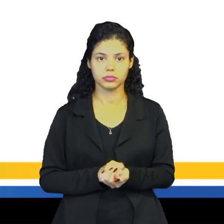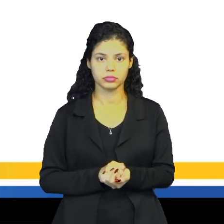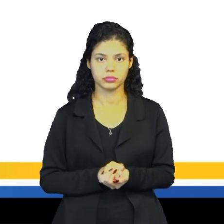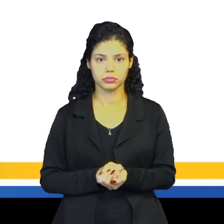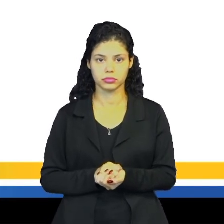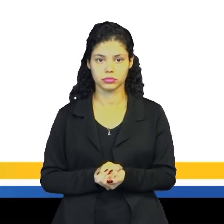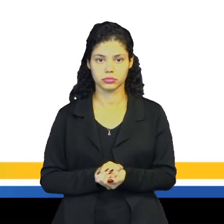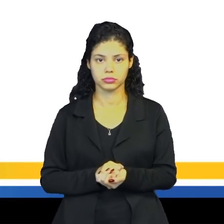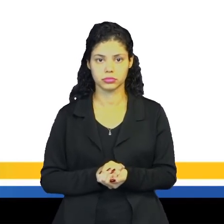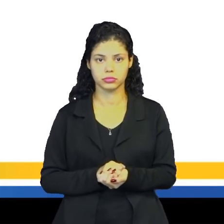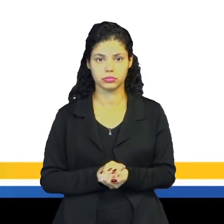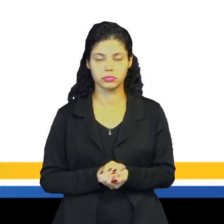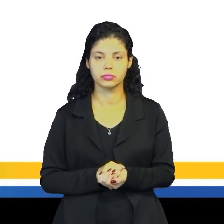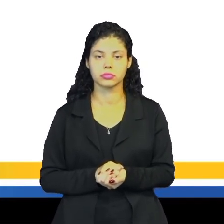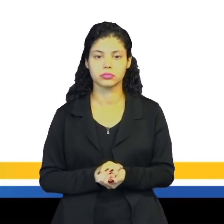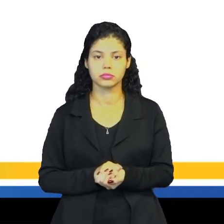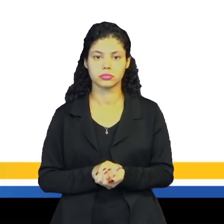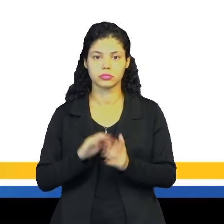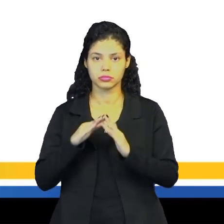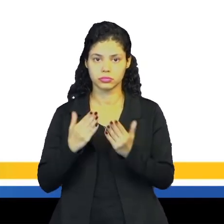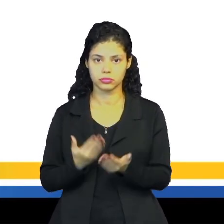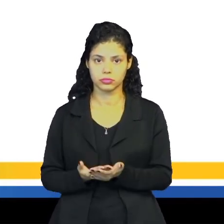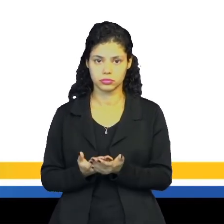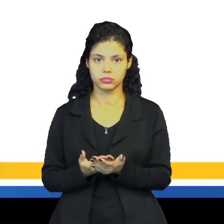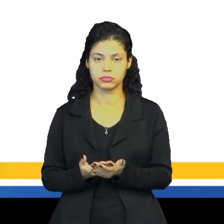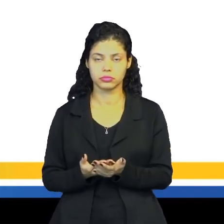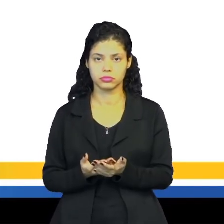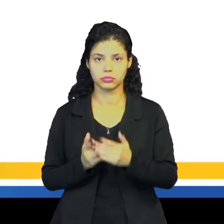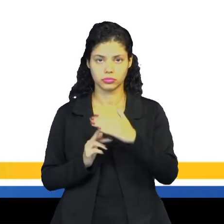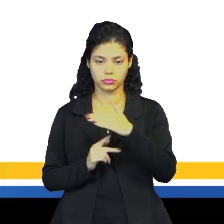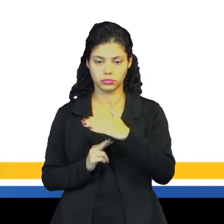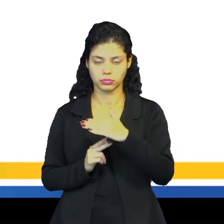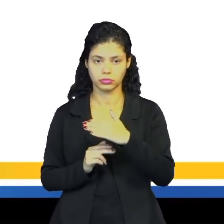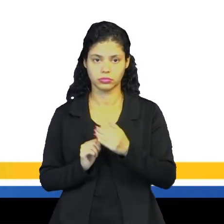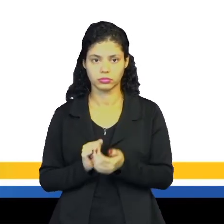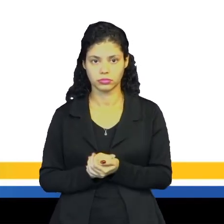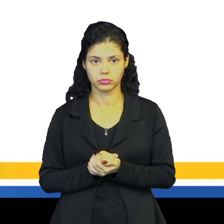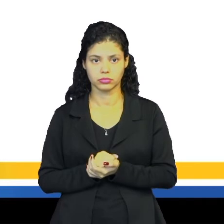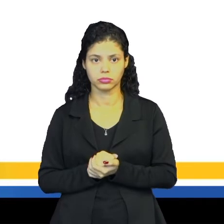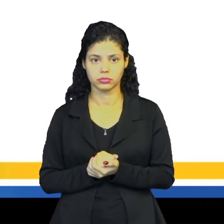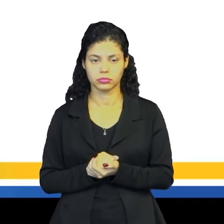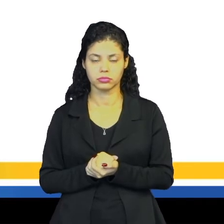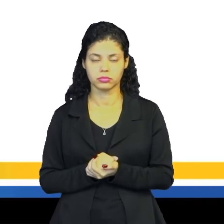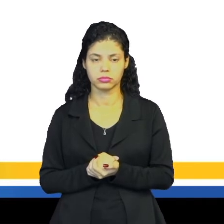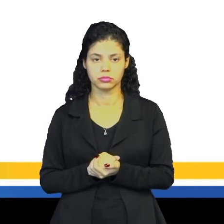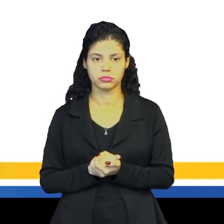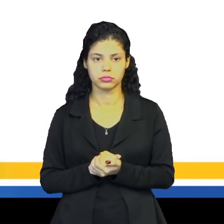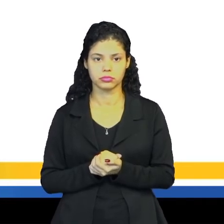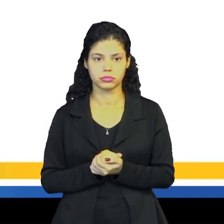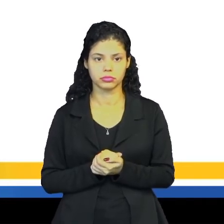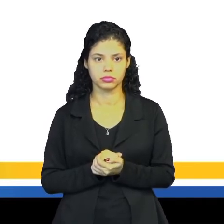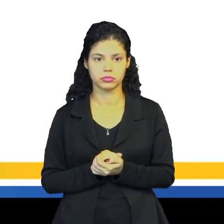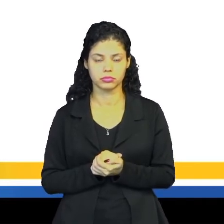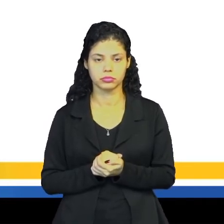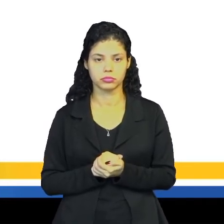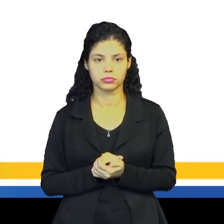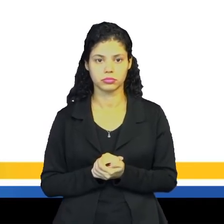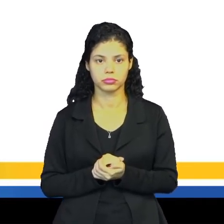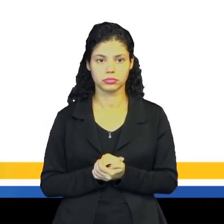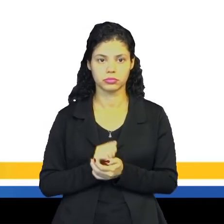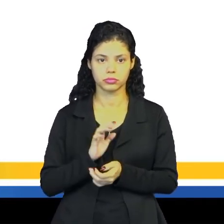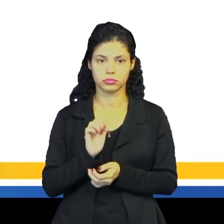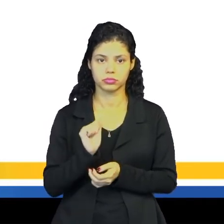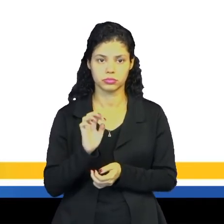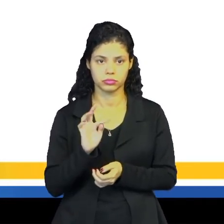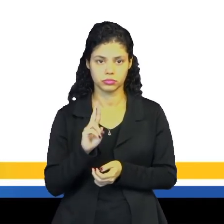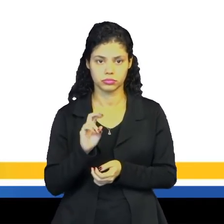The school is beside the park, né? A escola é ao lado do parque. E nós temos o behind, que